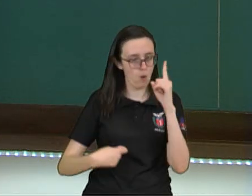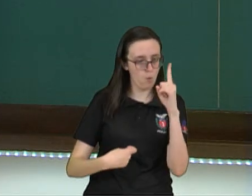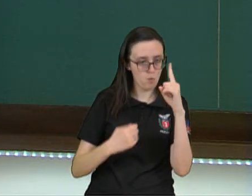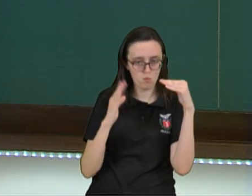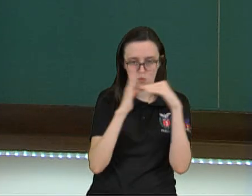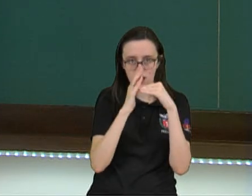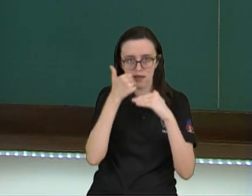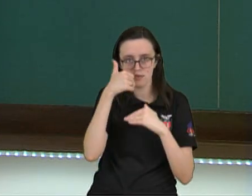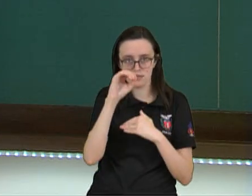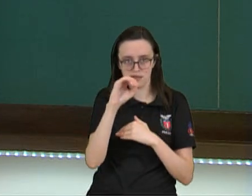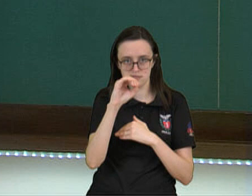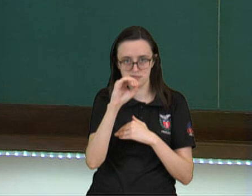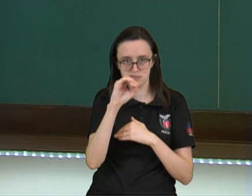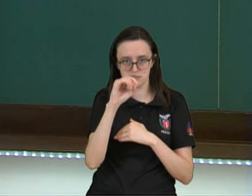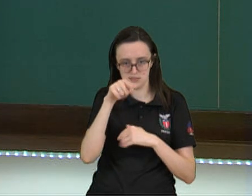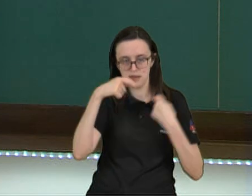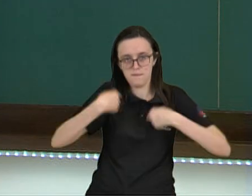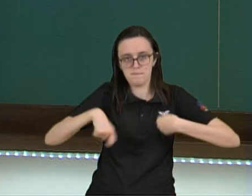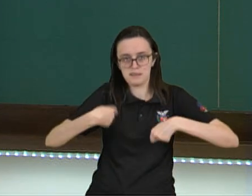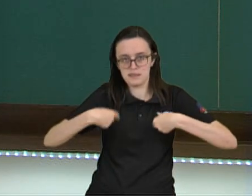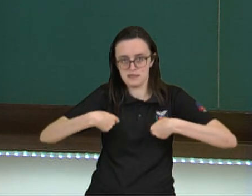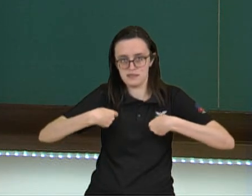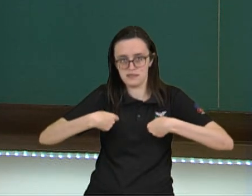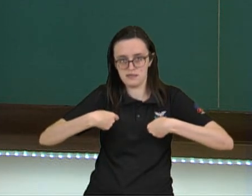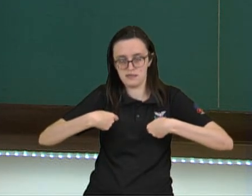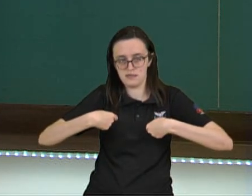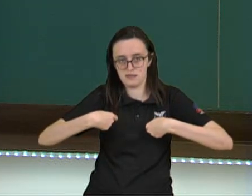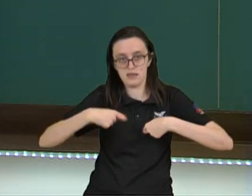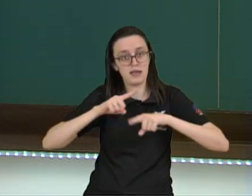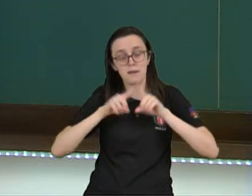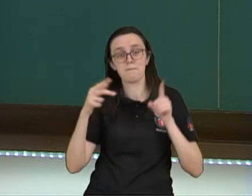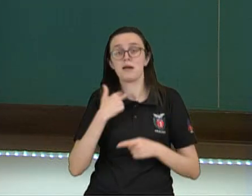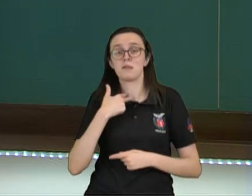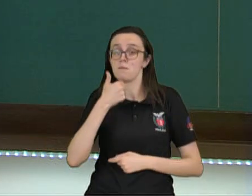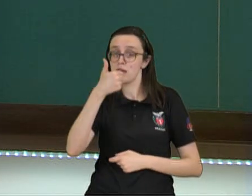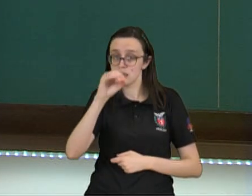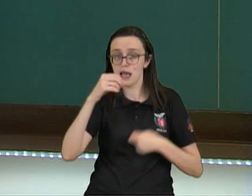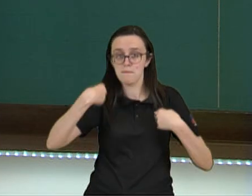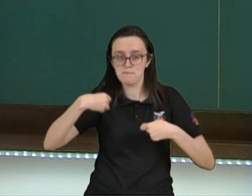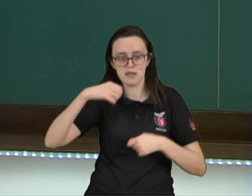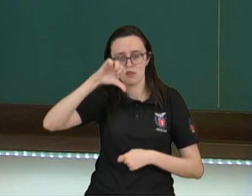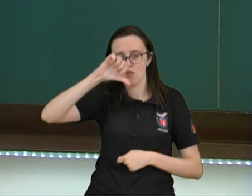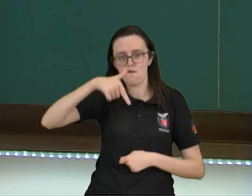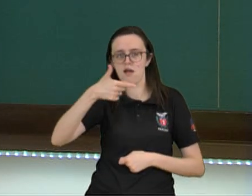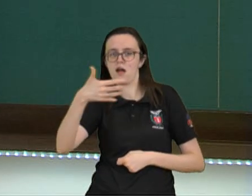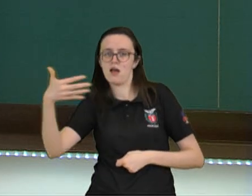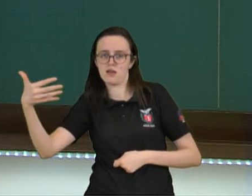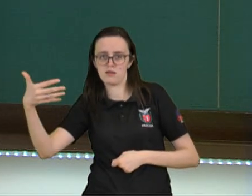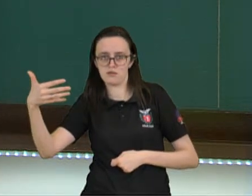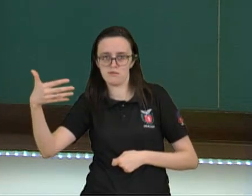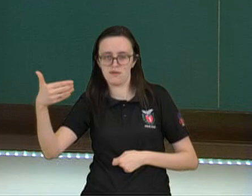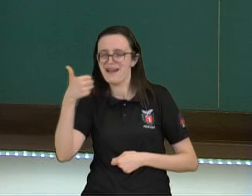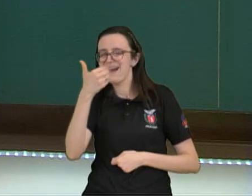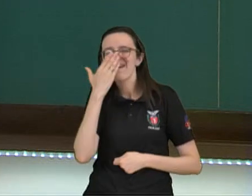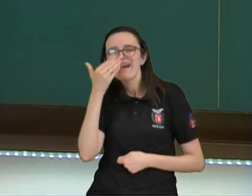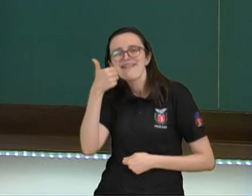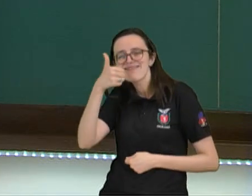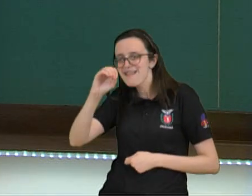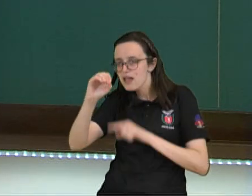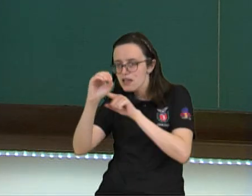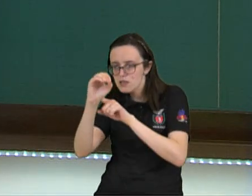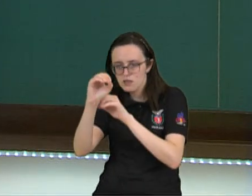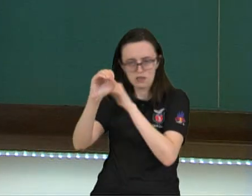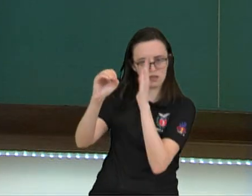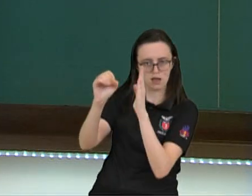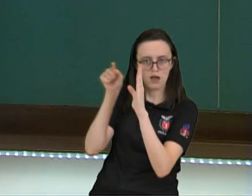e 10. Podendo ser igual a 1, só que não pode ser 10, tem que ser 9, alguma coisa, tá bom? 10 é o limite